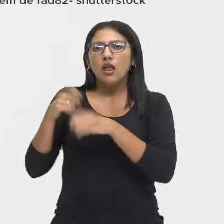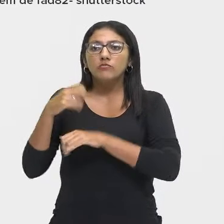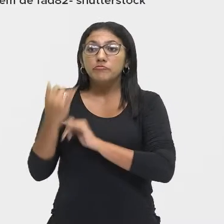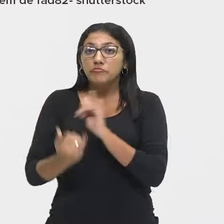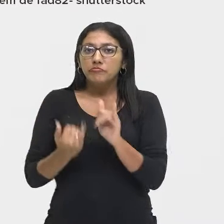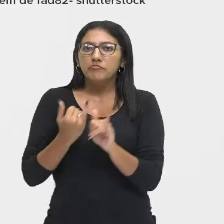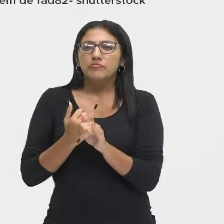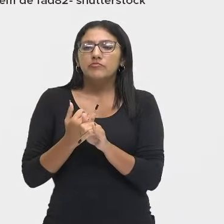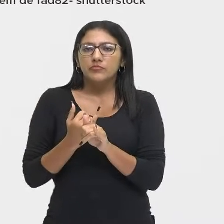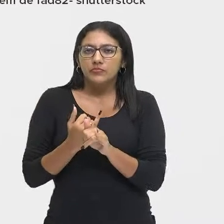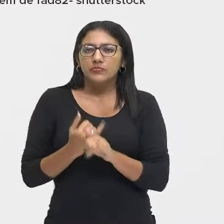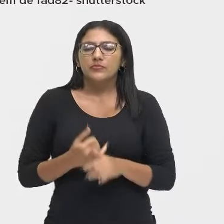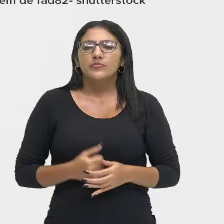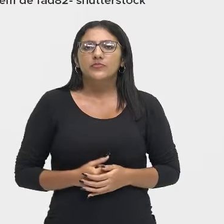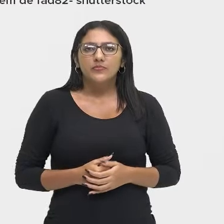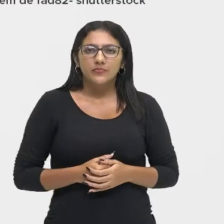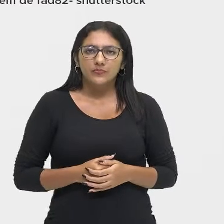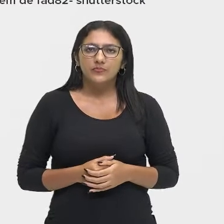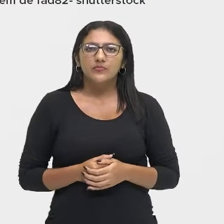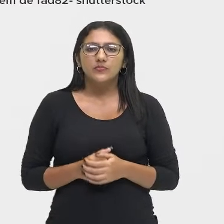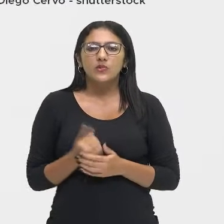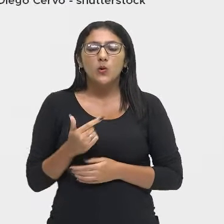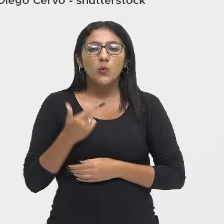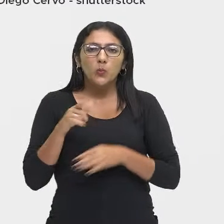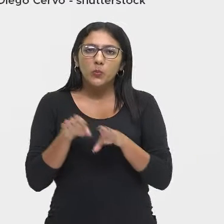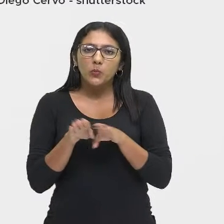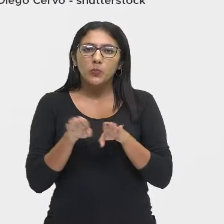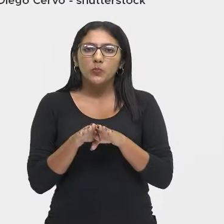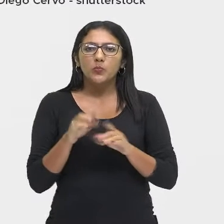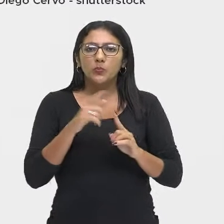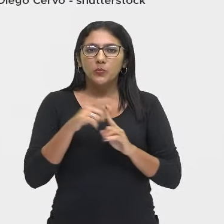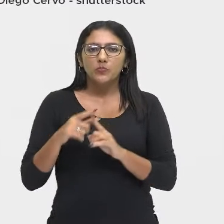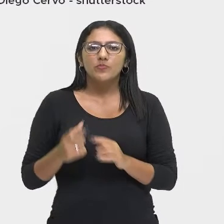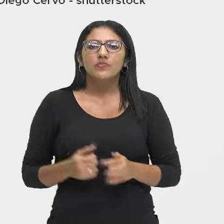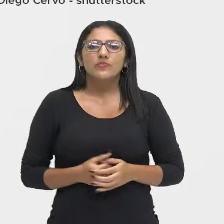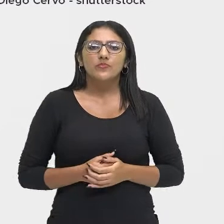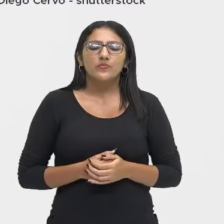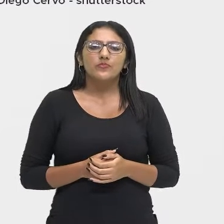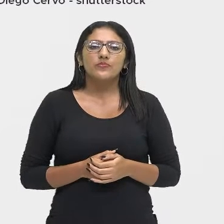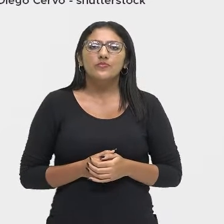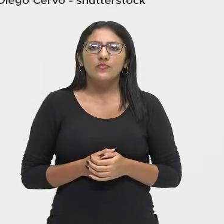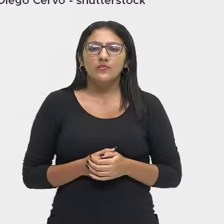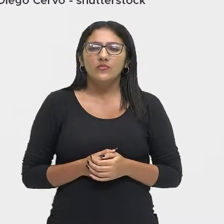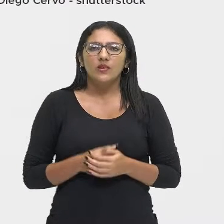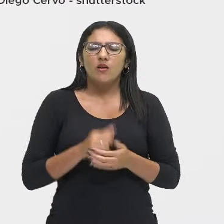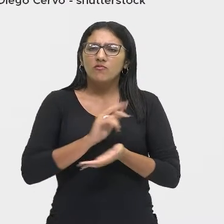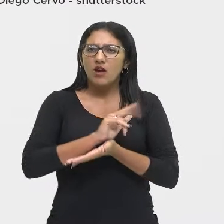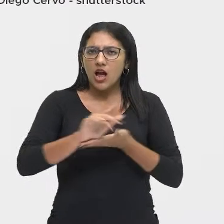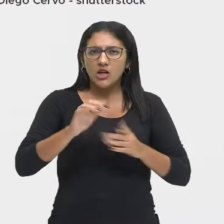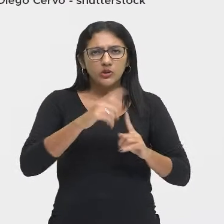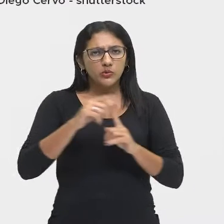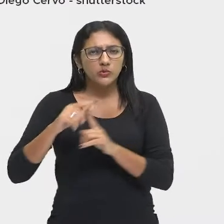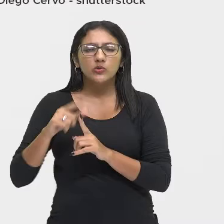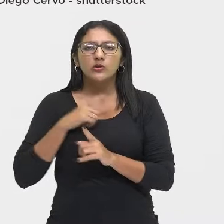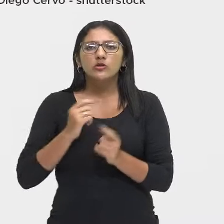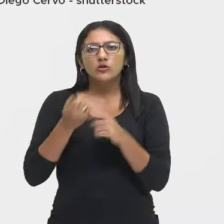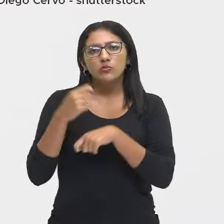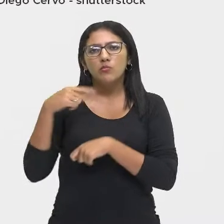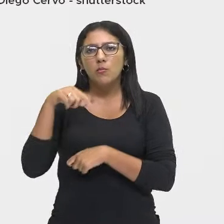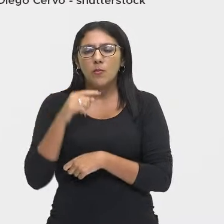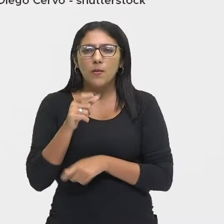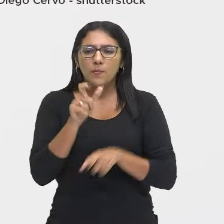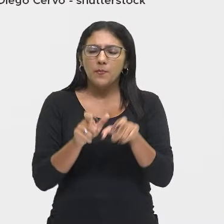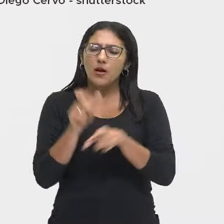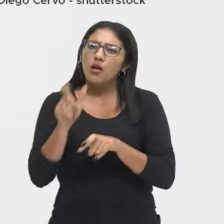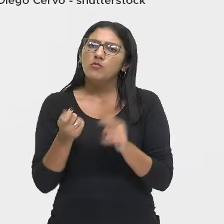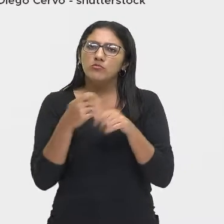um TV Box. Serviços de streaming. Os serviços de streaming possibilitam ao telespectador